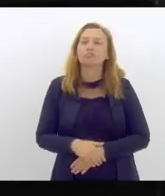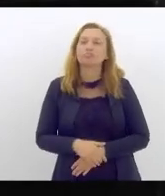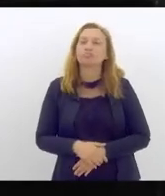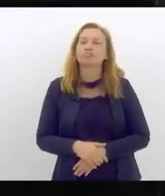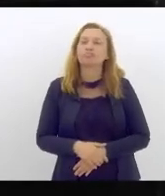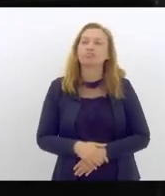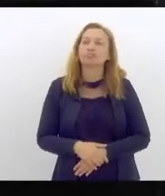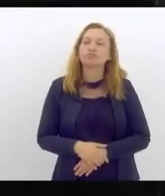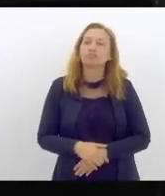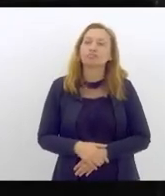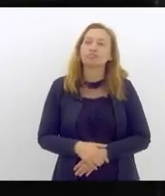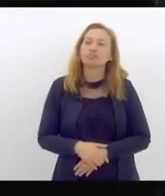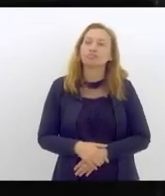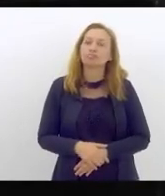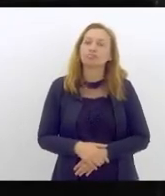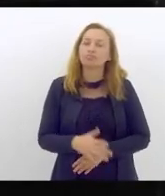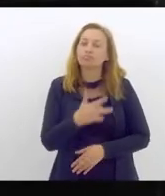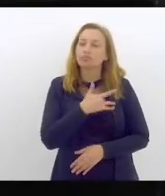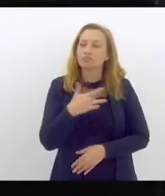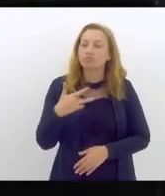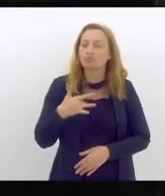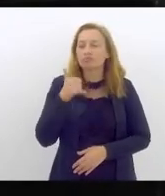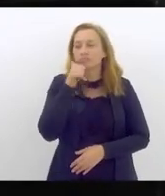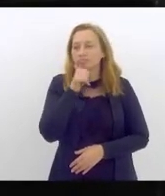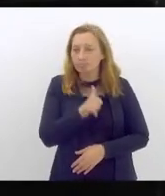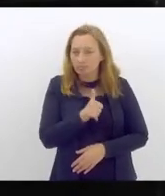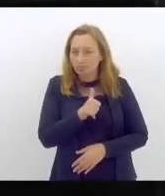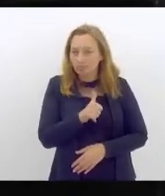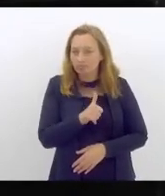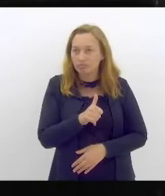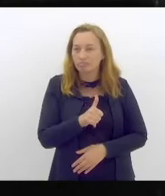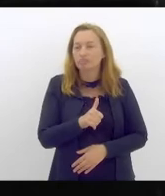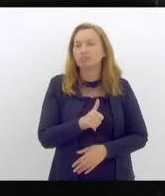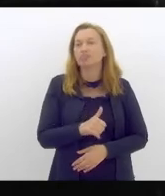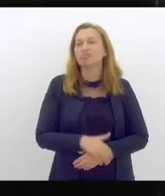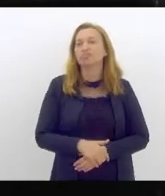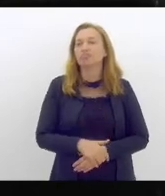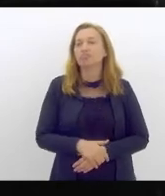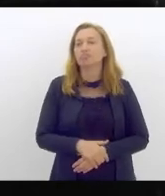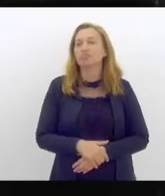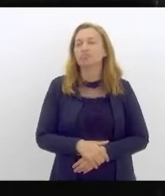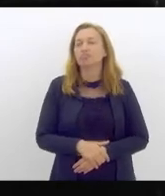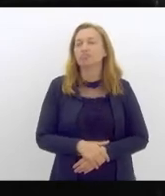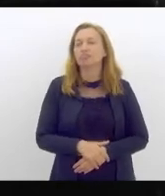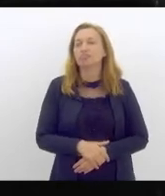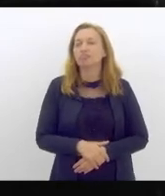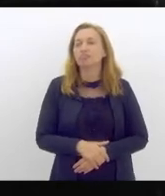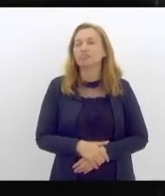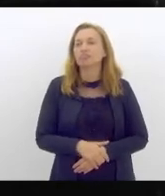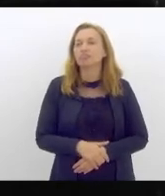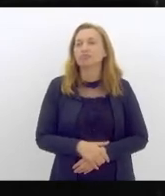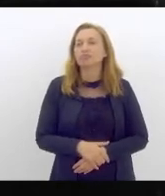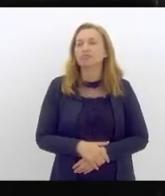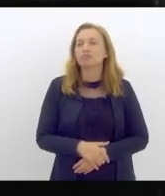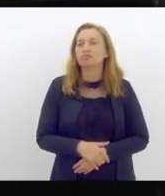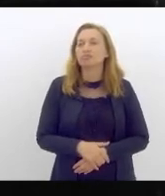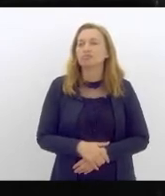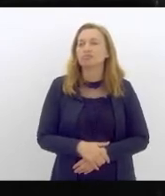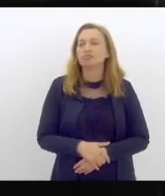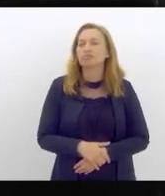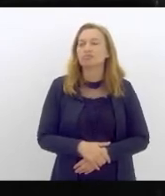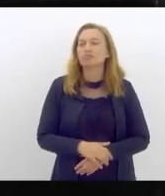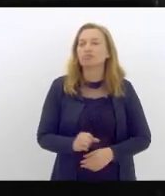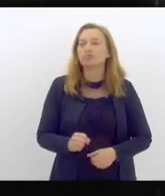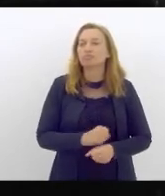que diz respeito à saúde da mulher que tem uma especificidade própria e que demanda não é